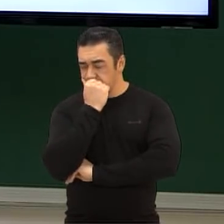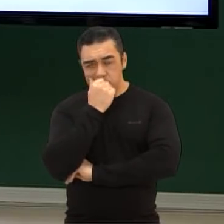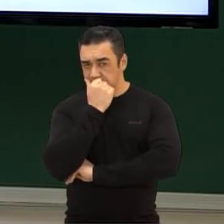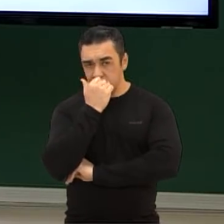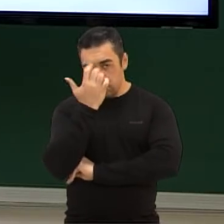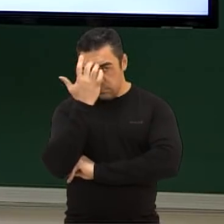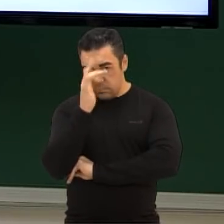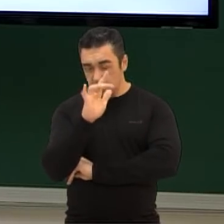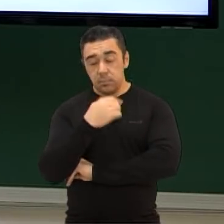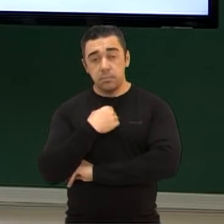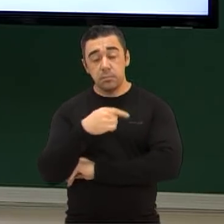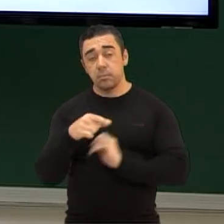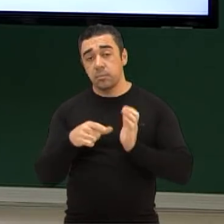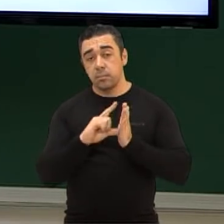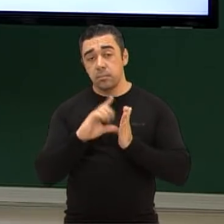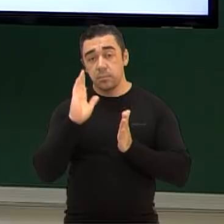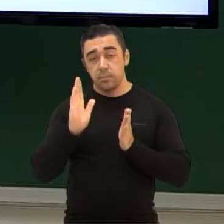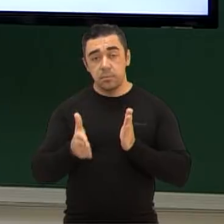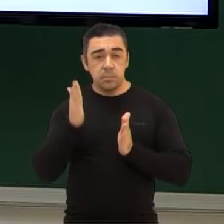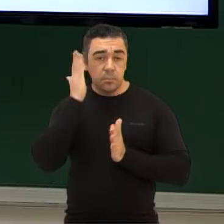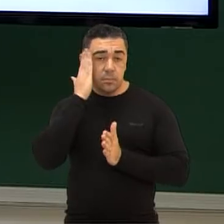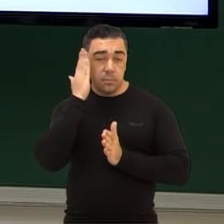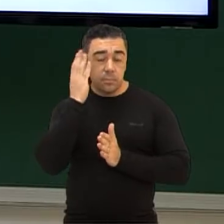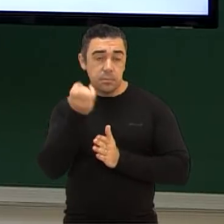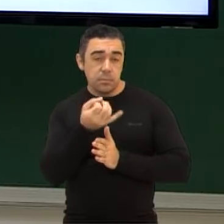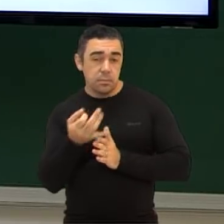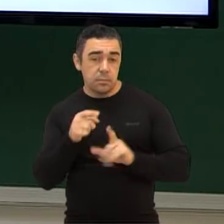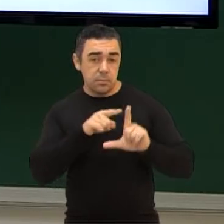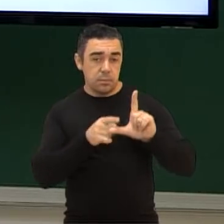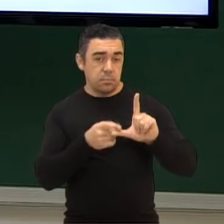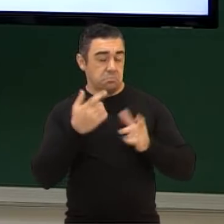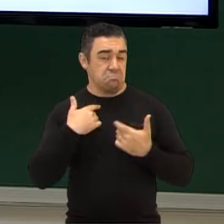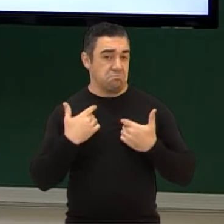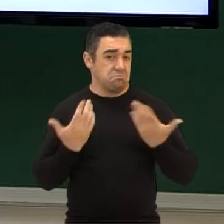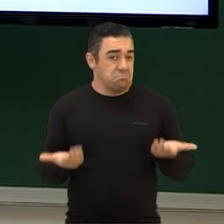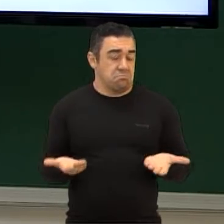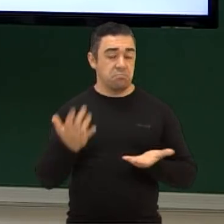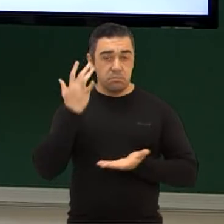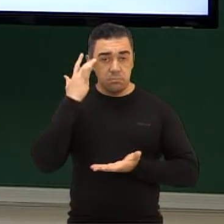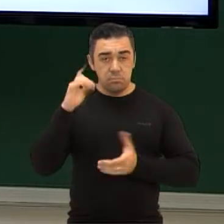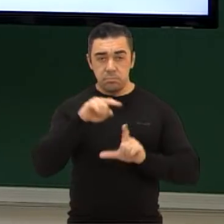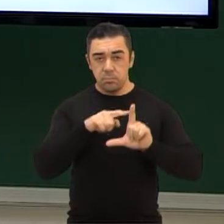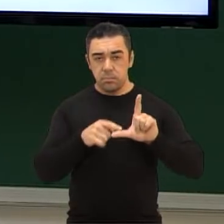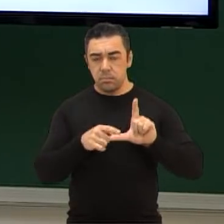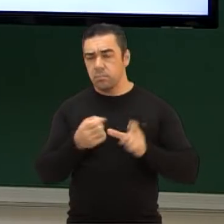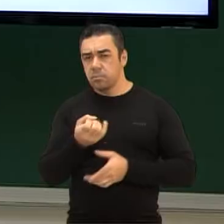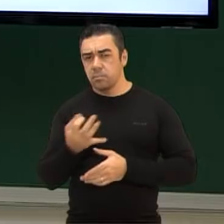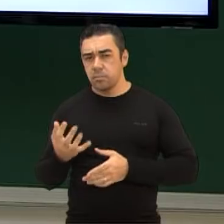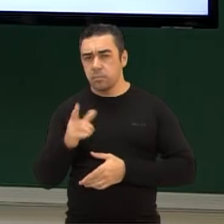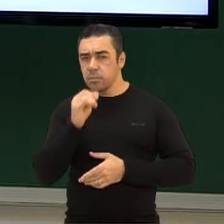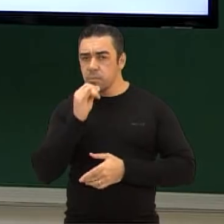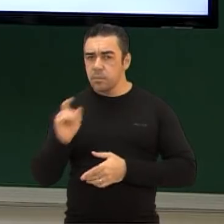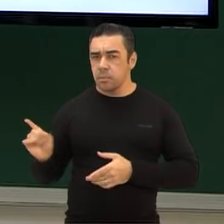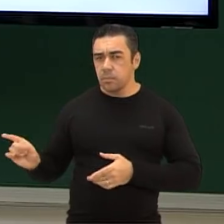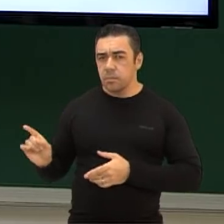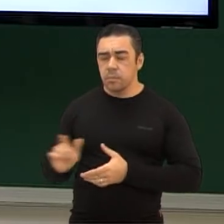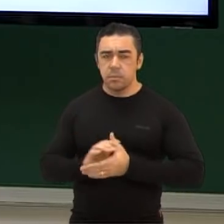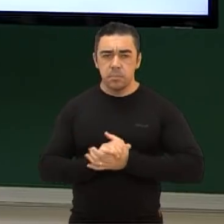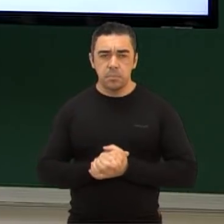né? No exercício anterior nós sabíamos quem que era. Agora, não sabemos. Quanto mede esse ângulo,